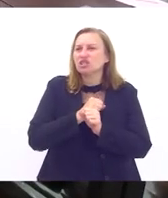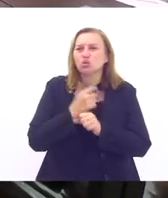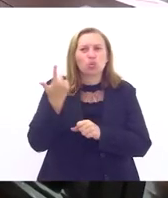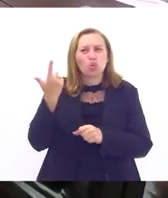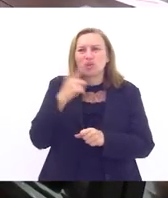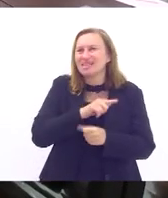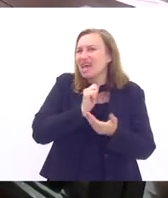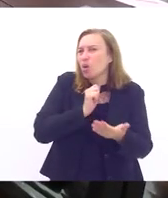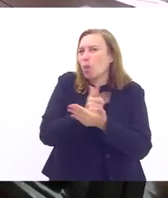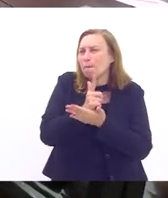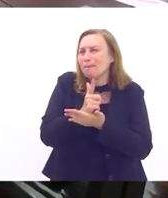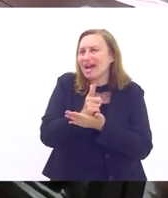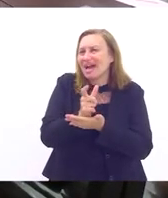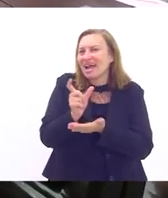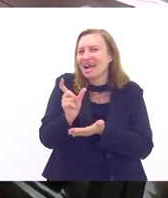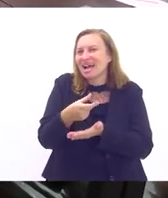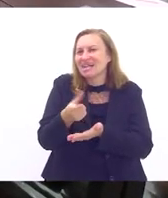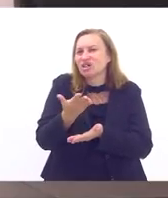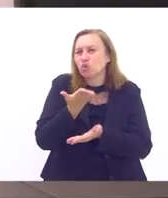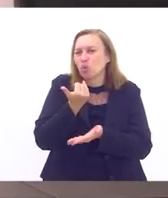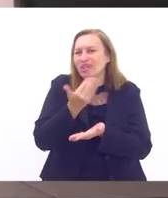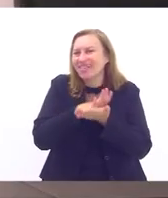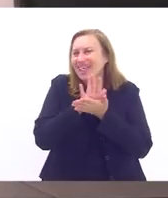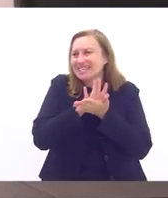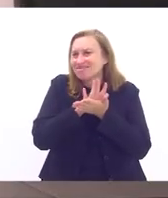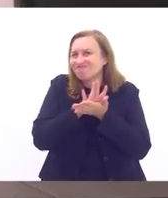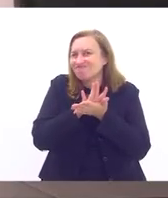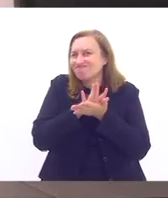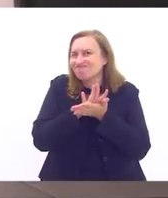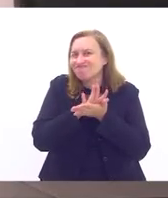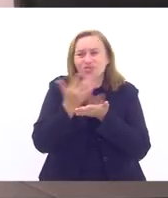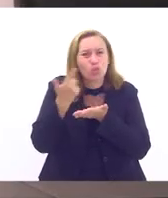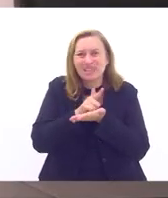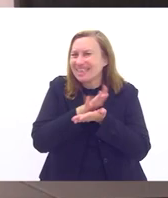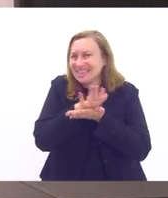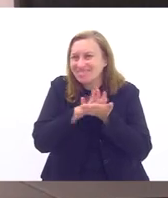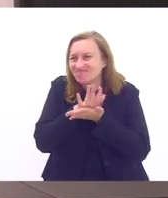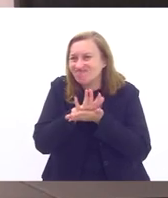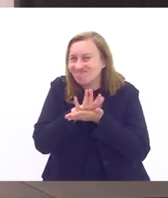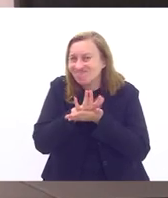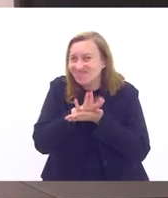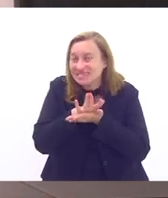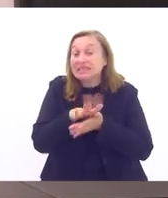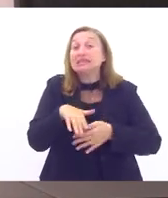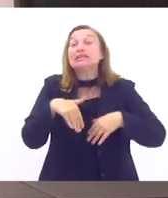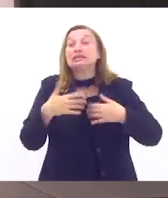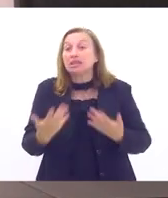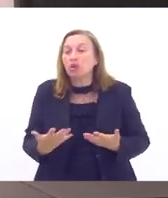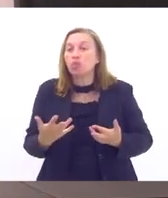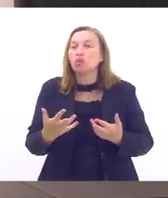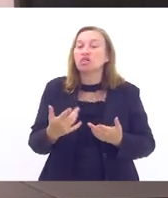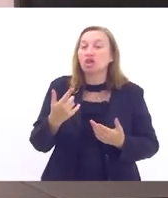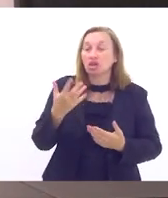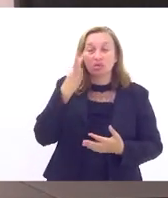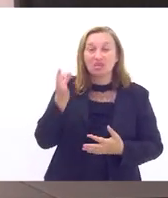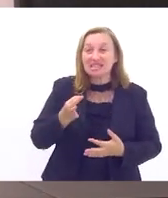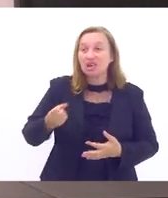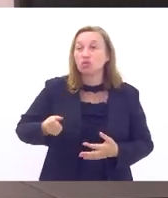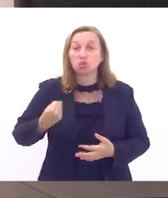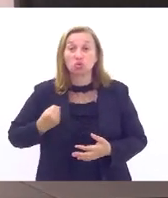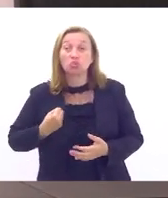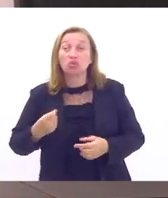consegue comprar os cartões de alimentação. Não consegue. Não consegue. E aí vamos ver os números, e vou encerrar por